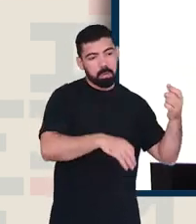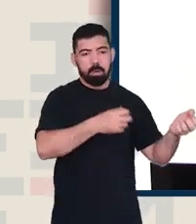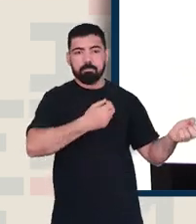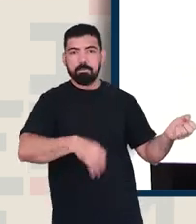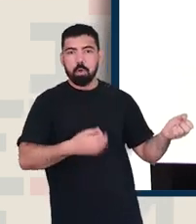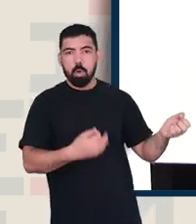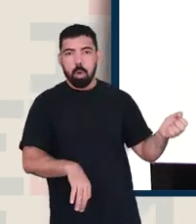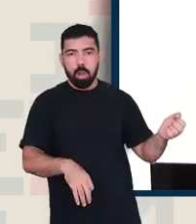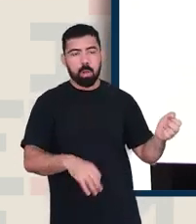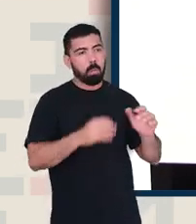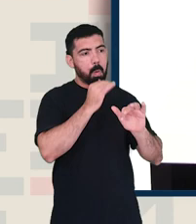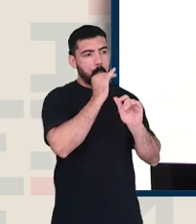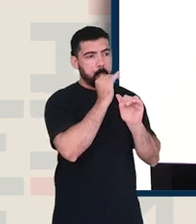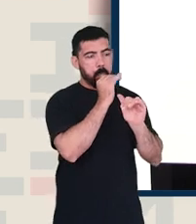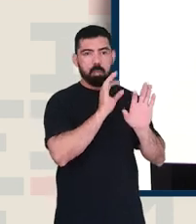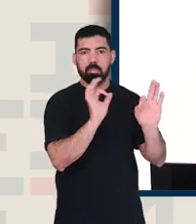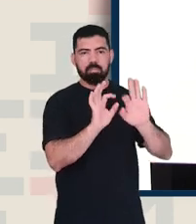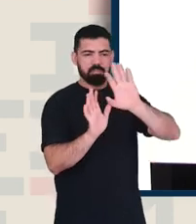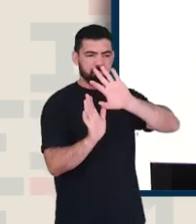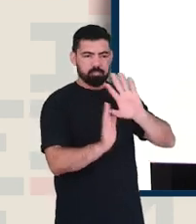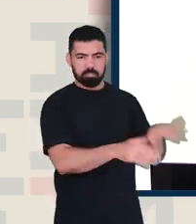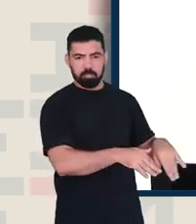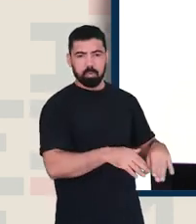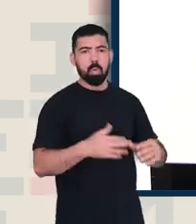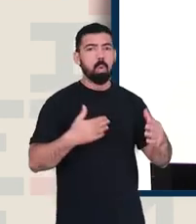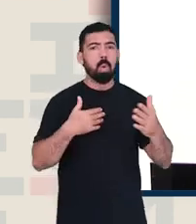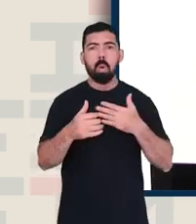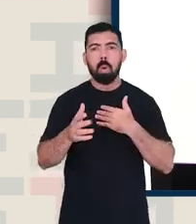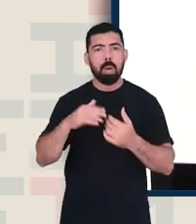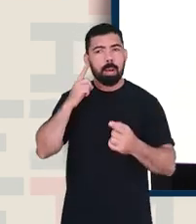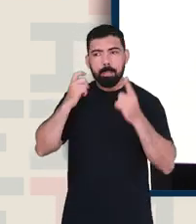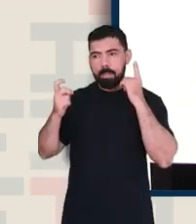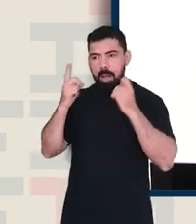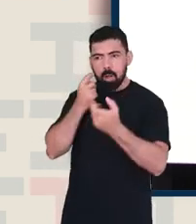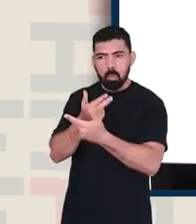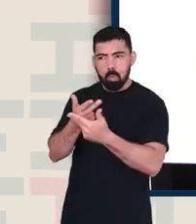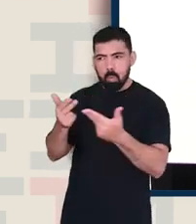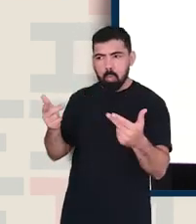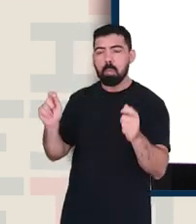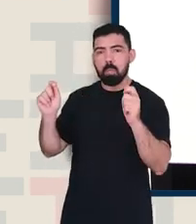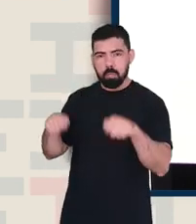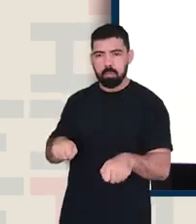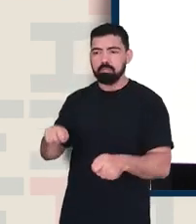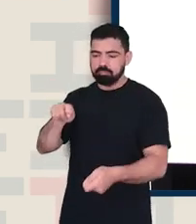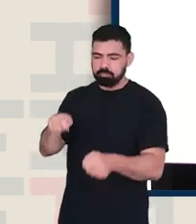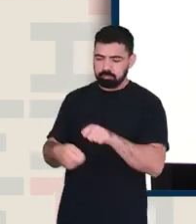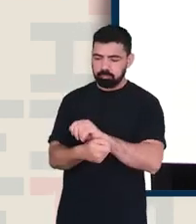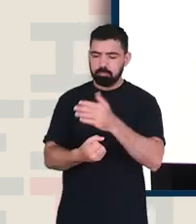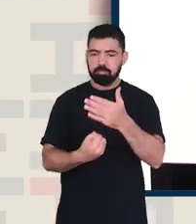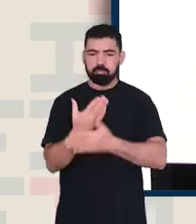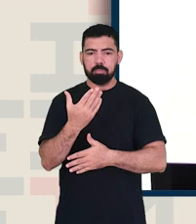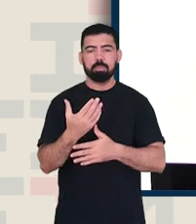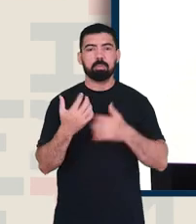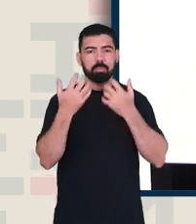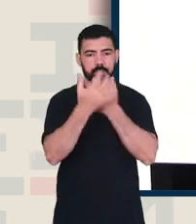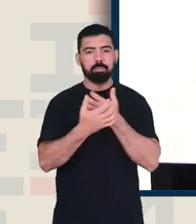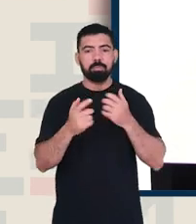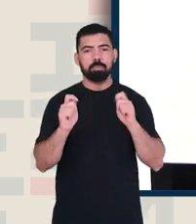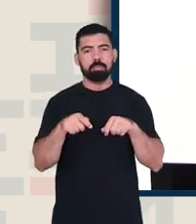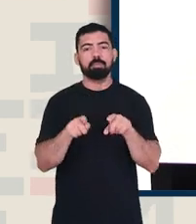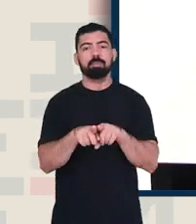Não havendo instrumento musical, qualquer ruído, outros ruídos, já podem ter certo